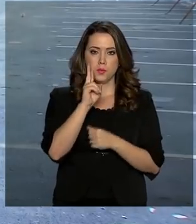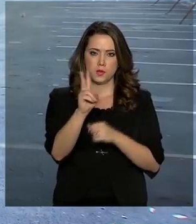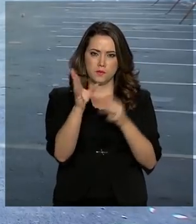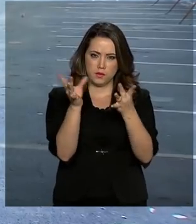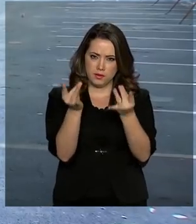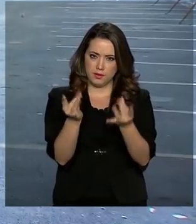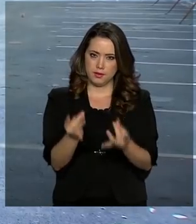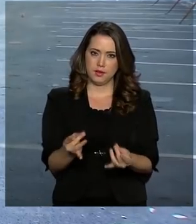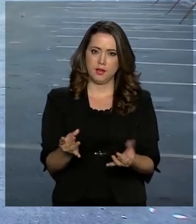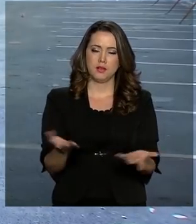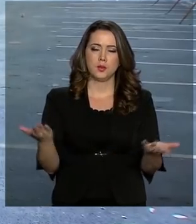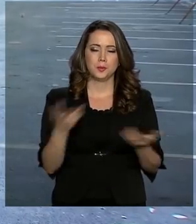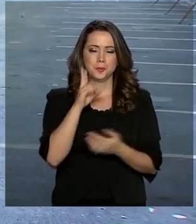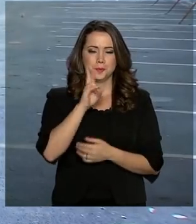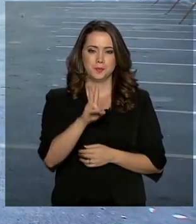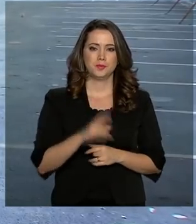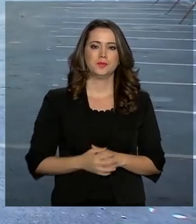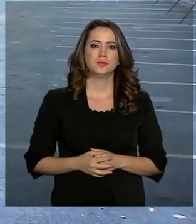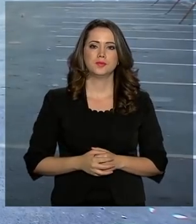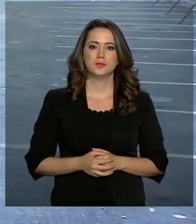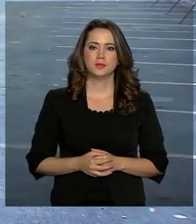na reportagem de Luana Cara.